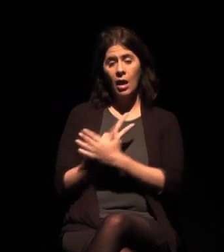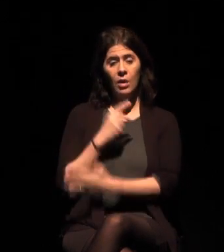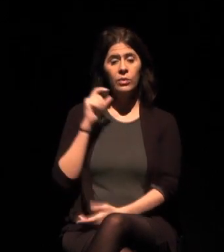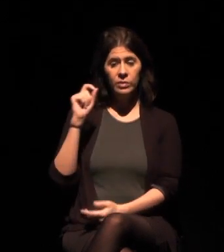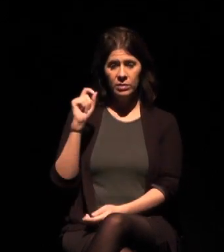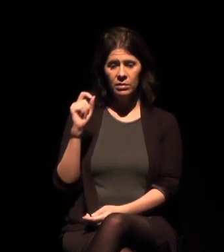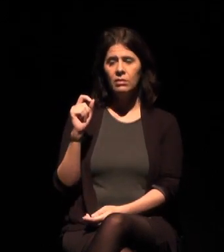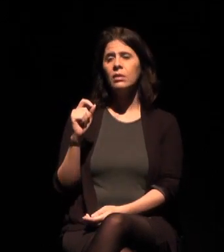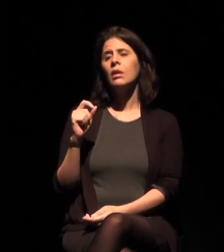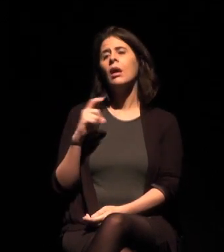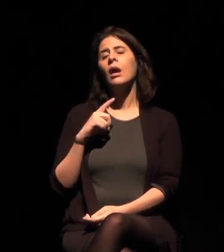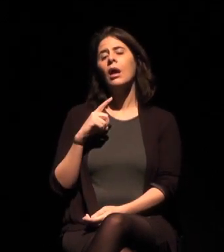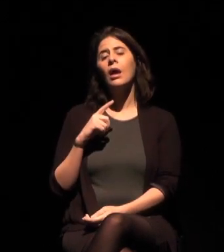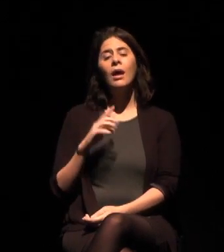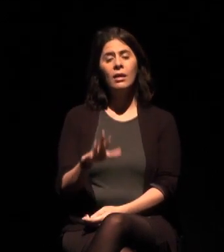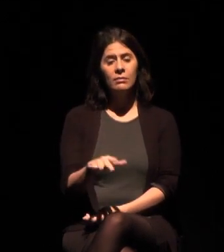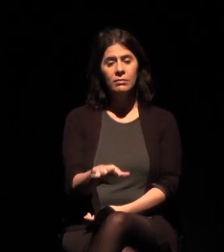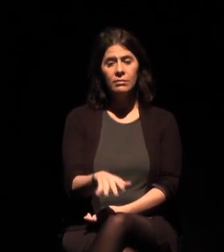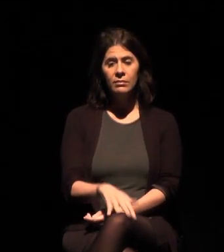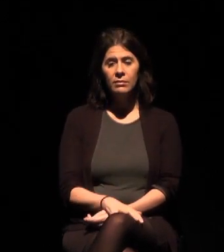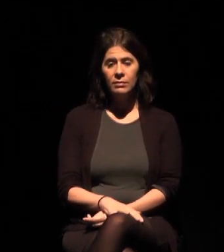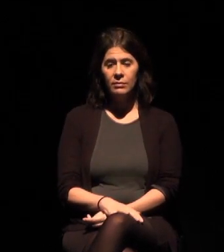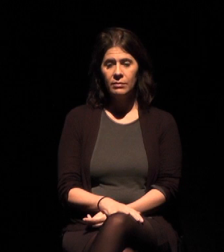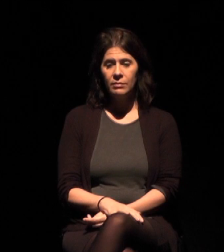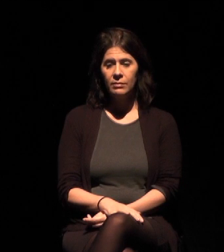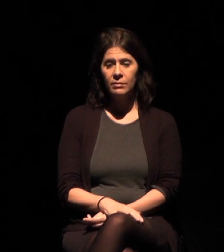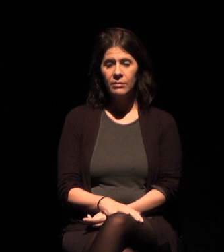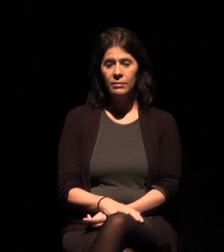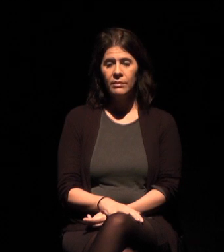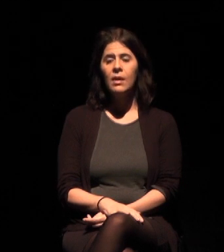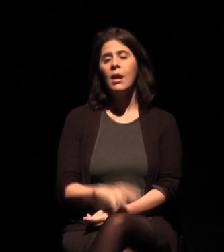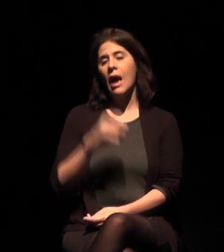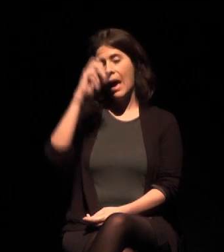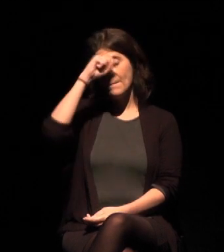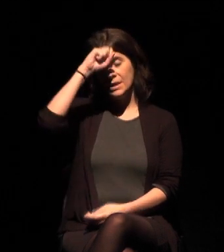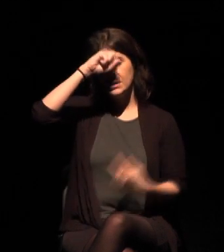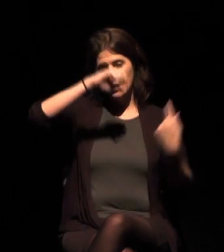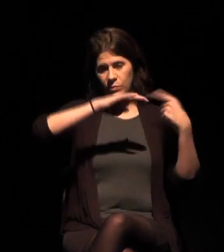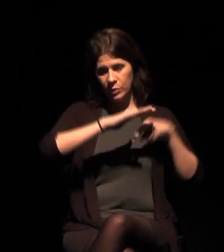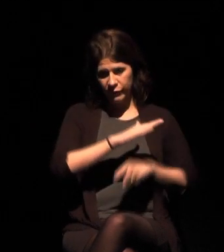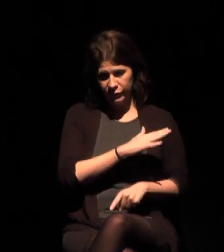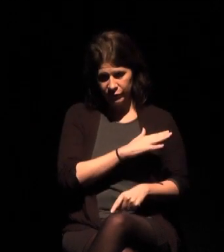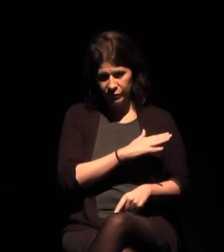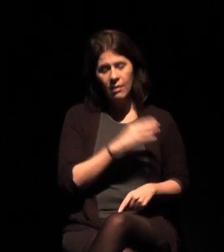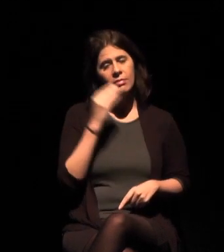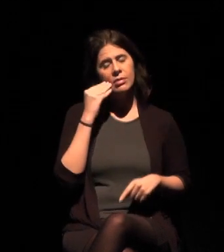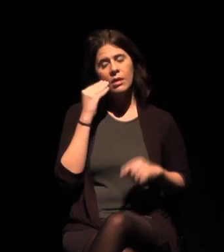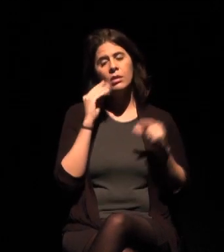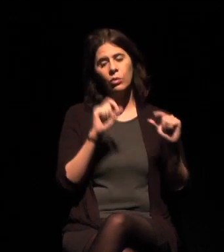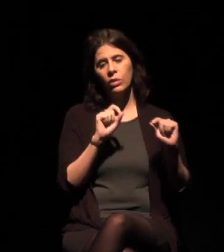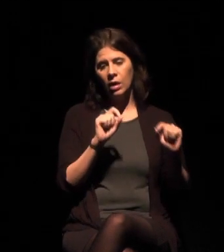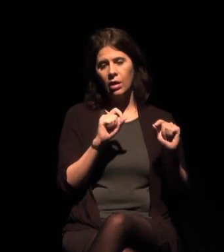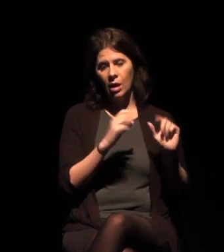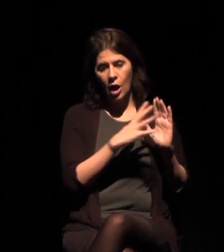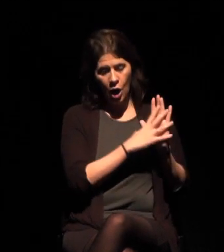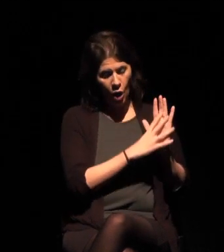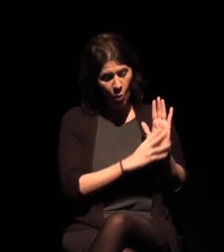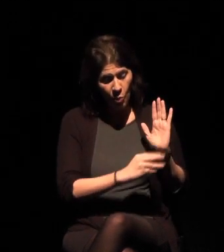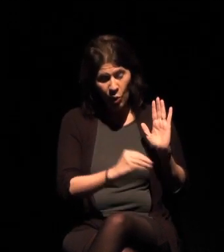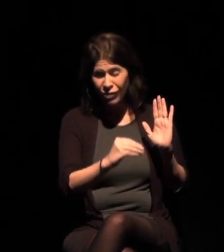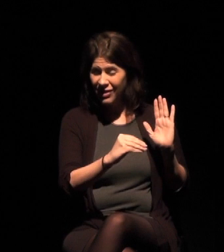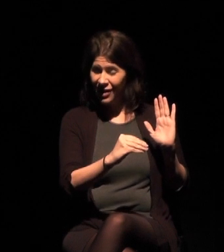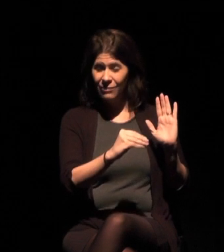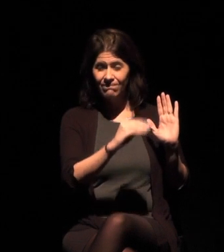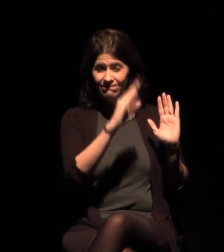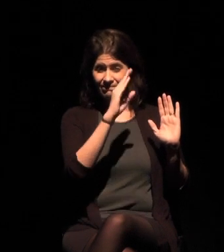uma tecnologia que se chama aprendizado profundo que procura construir modelos muito grandes aprendiz a partir de muitos dados